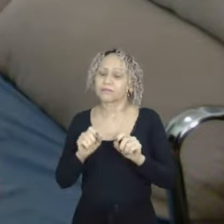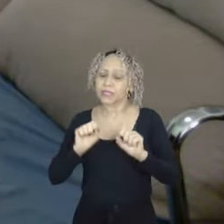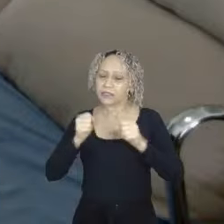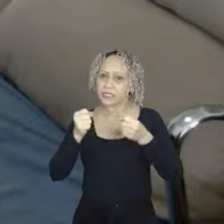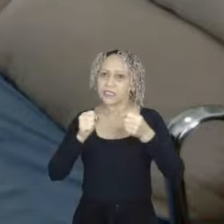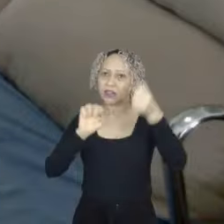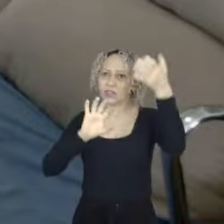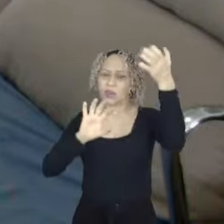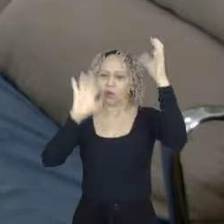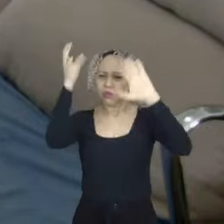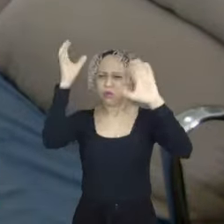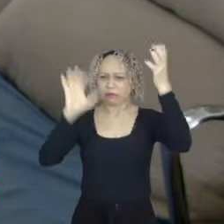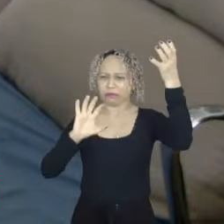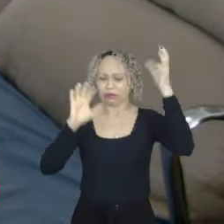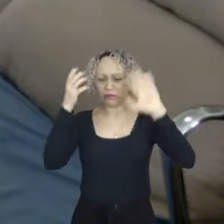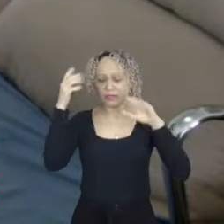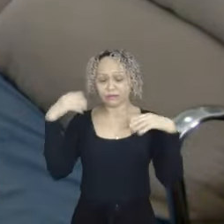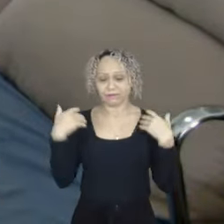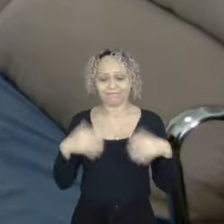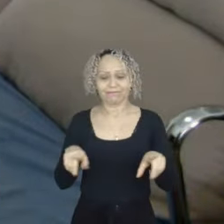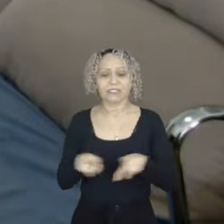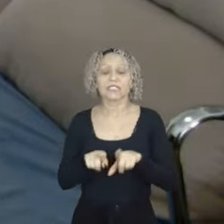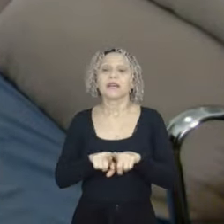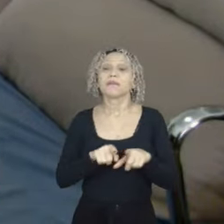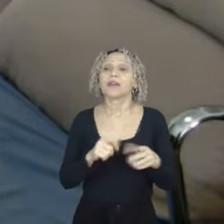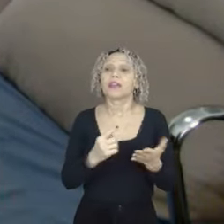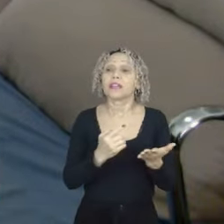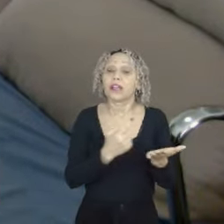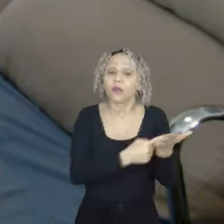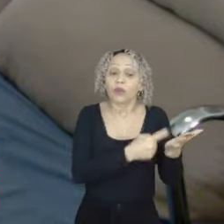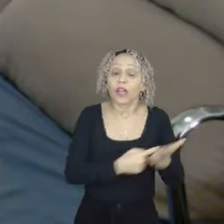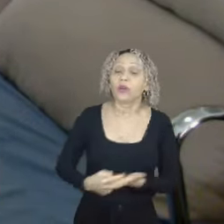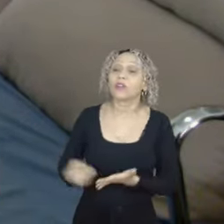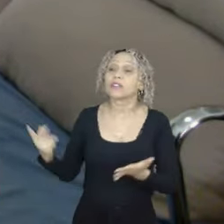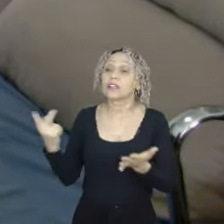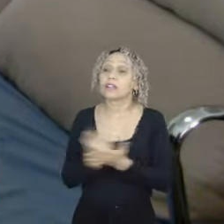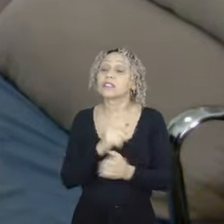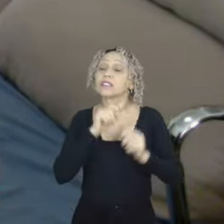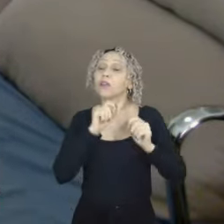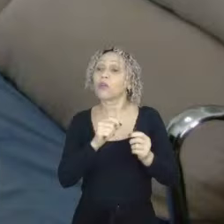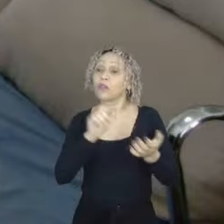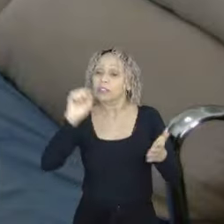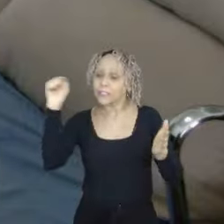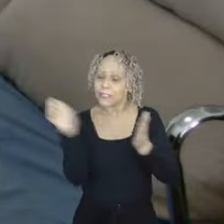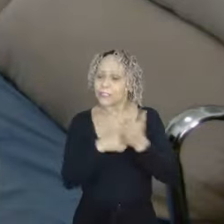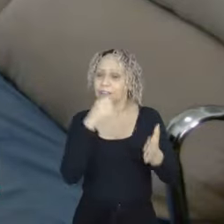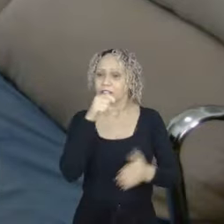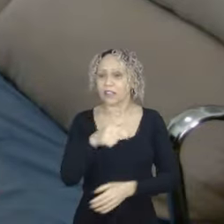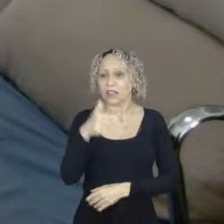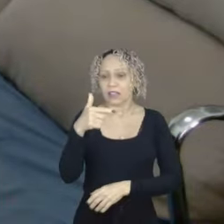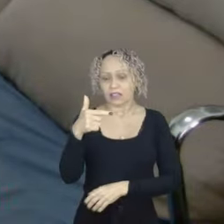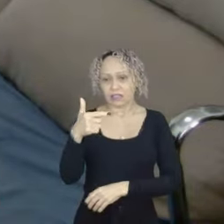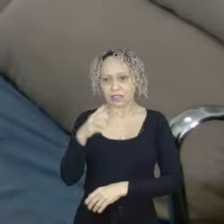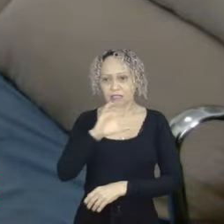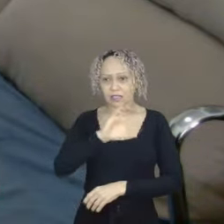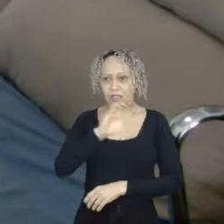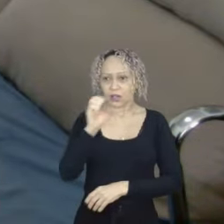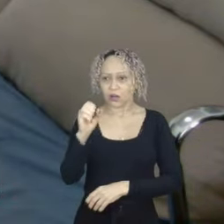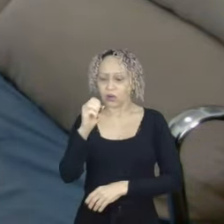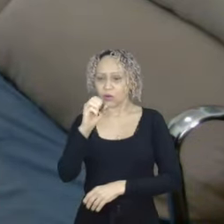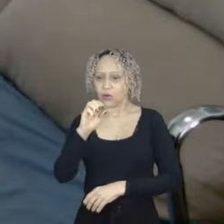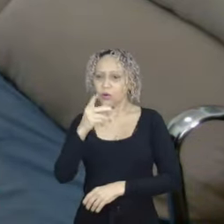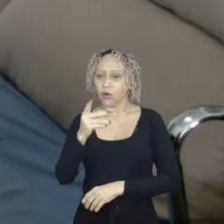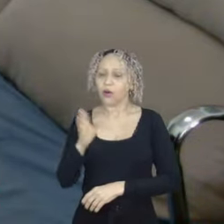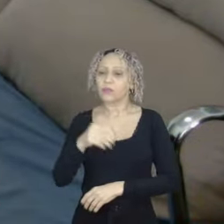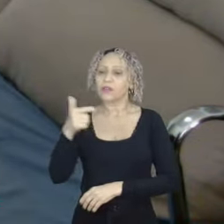na época da COP21, que foram firmados ali em 2016, que estabeleceram novas metas para a redução de